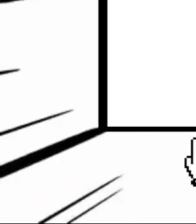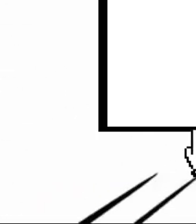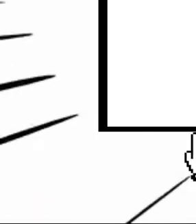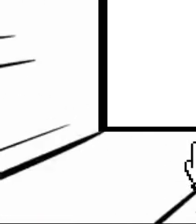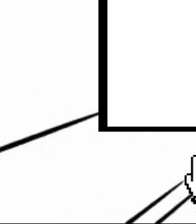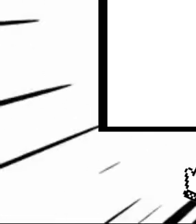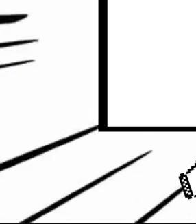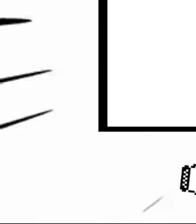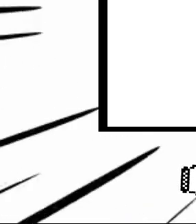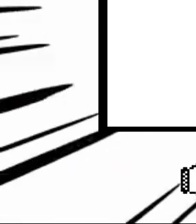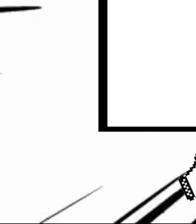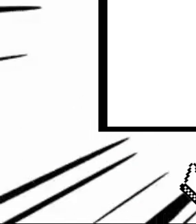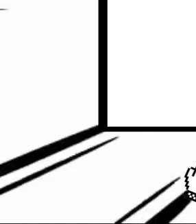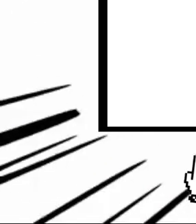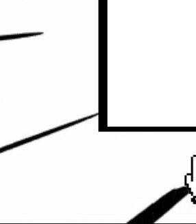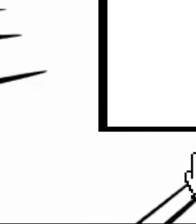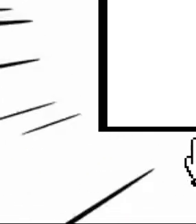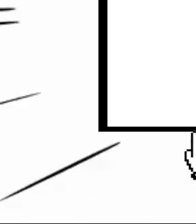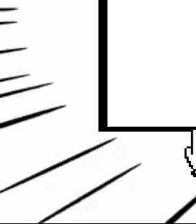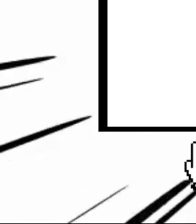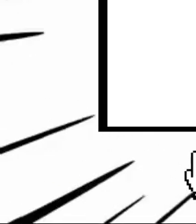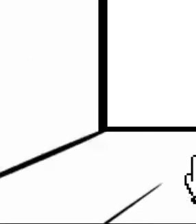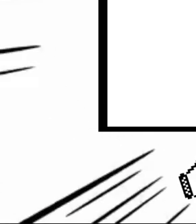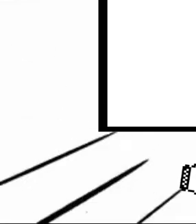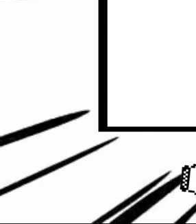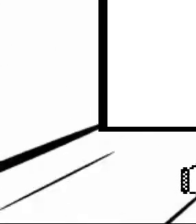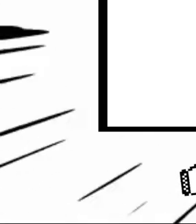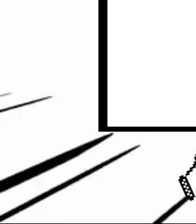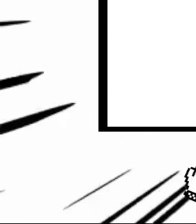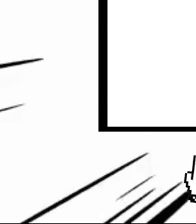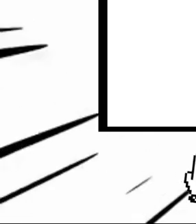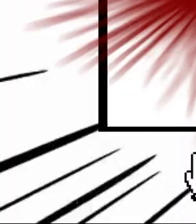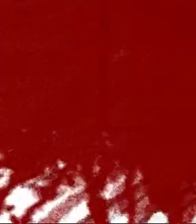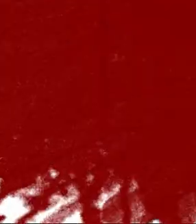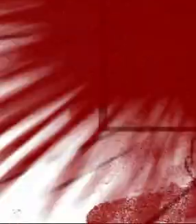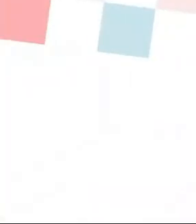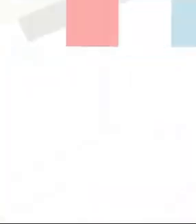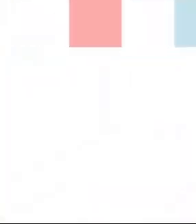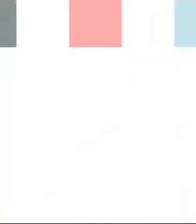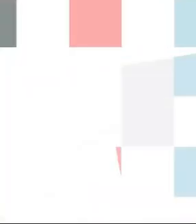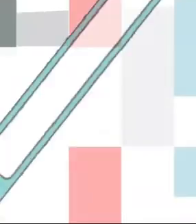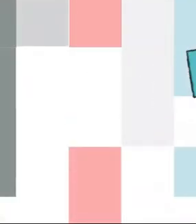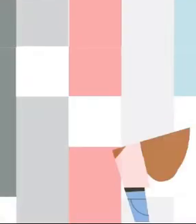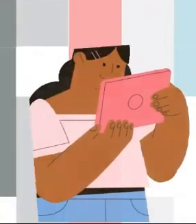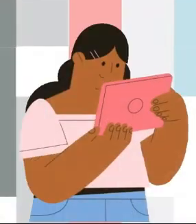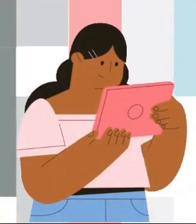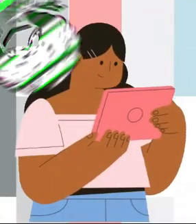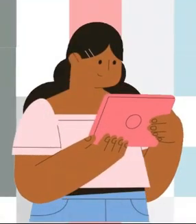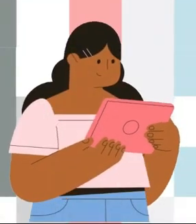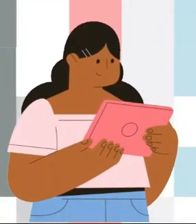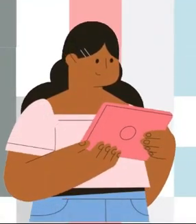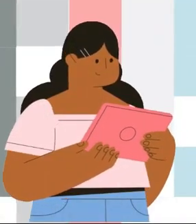em mais pessoas Talita Cabral cultura música entretenimento um pouquinho de política